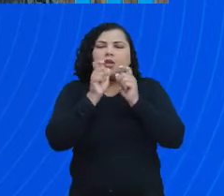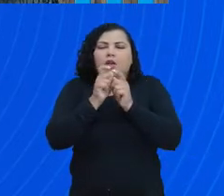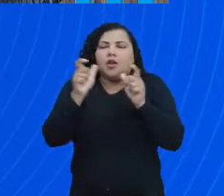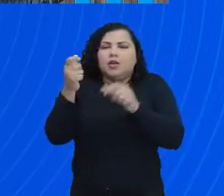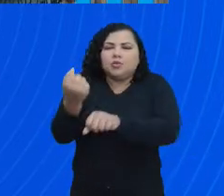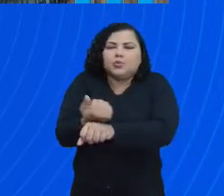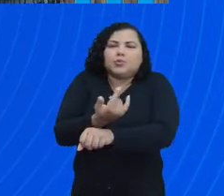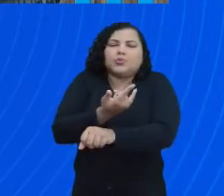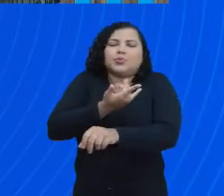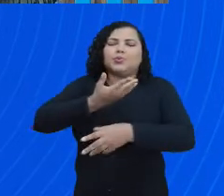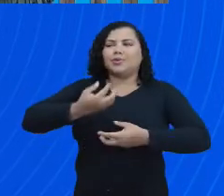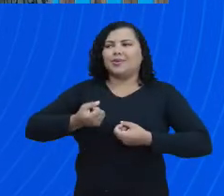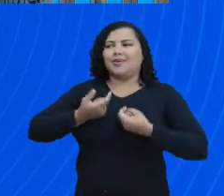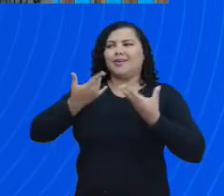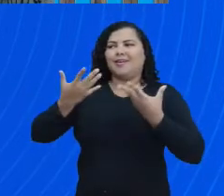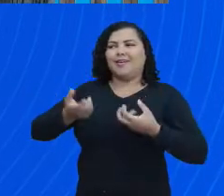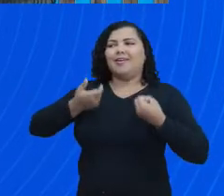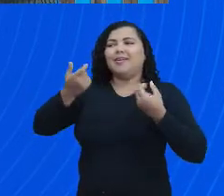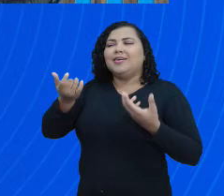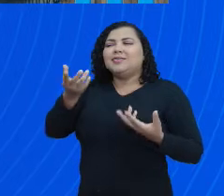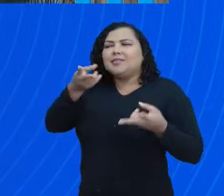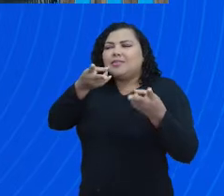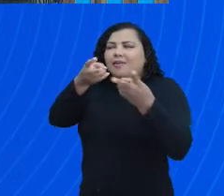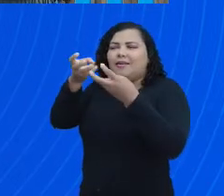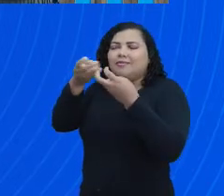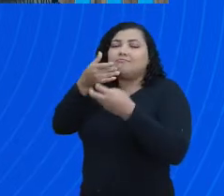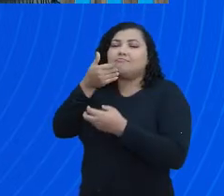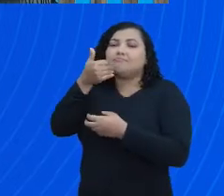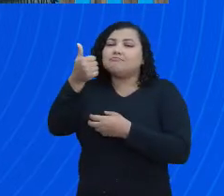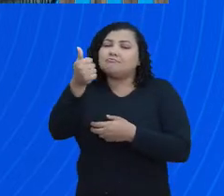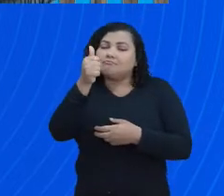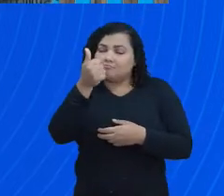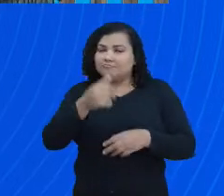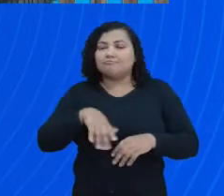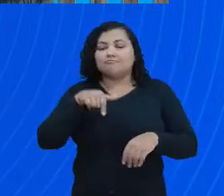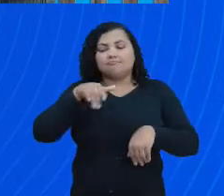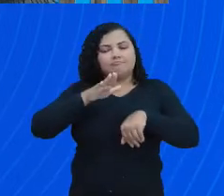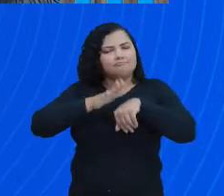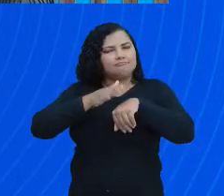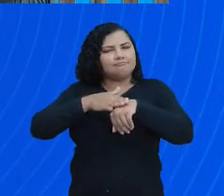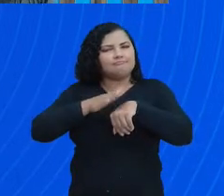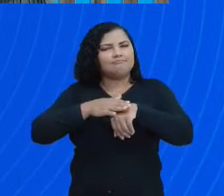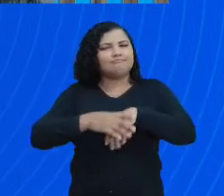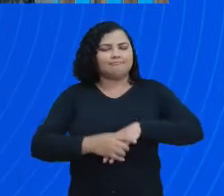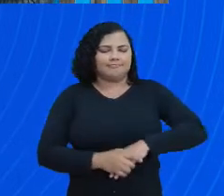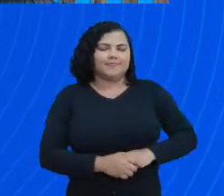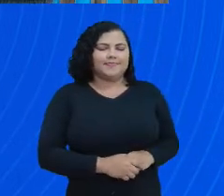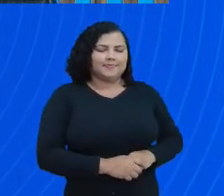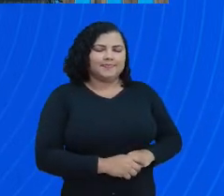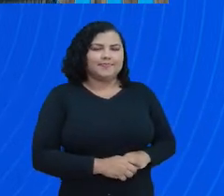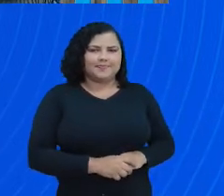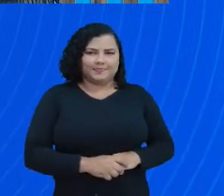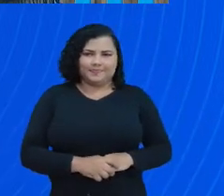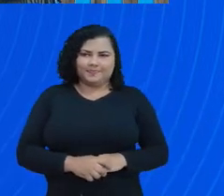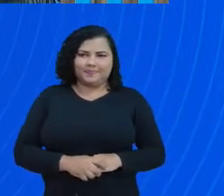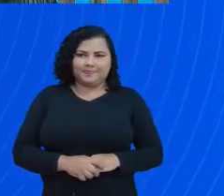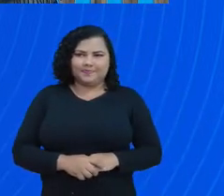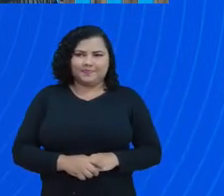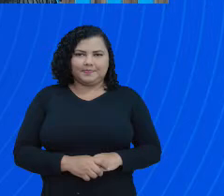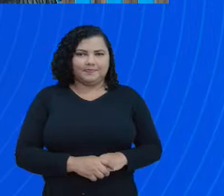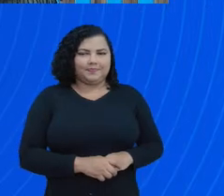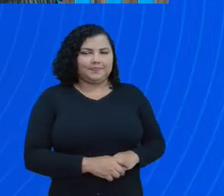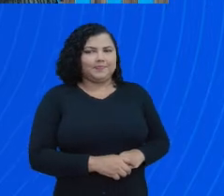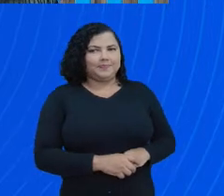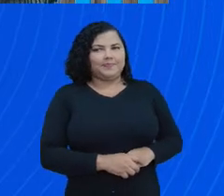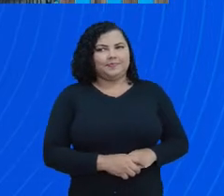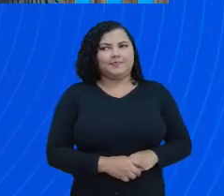suas emoções, né, suas percepções daquele momento que está sendo vivenciado ali.